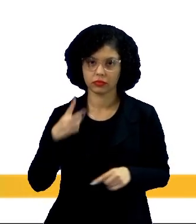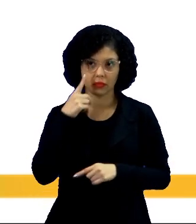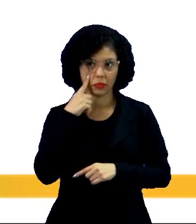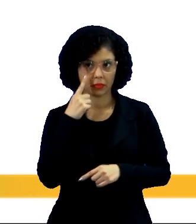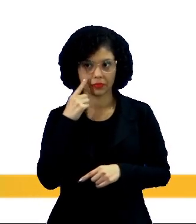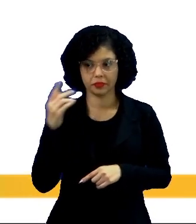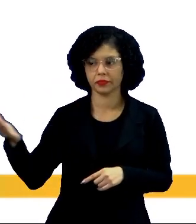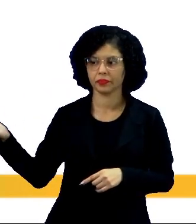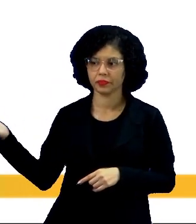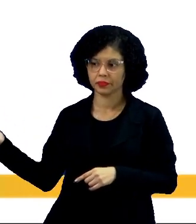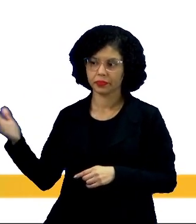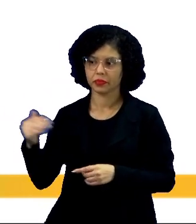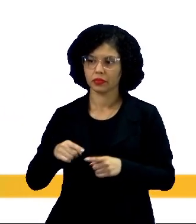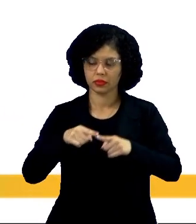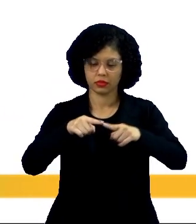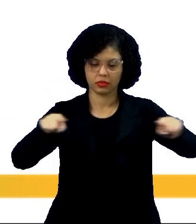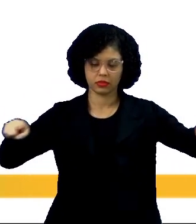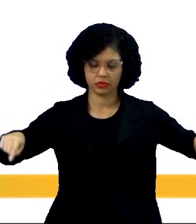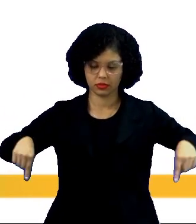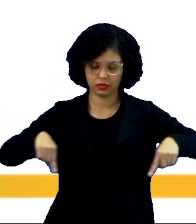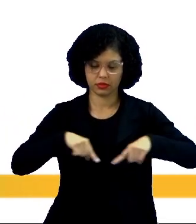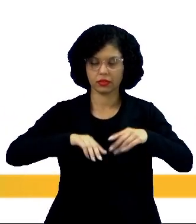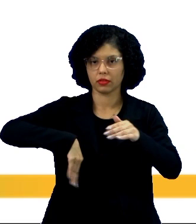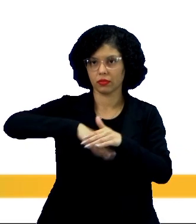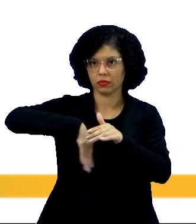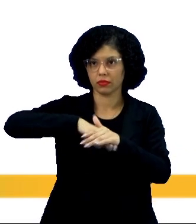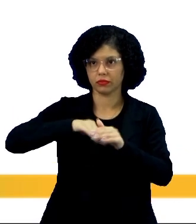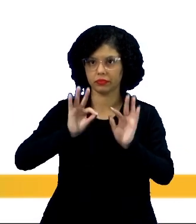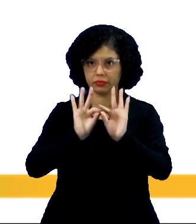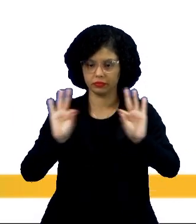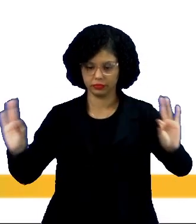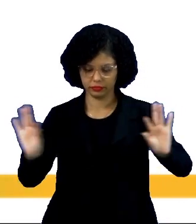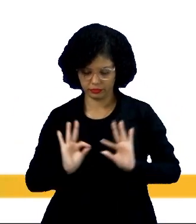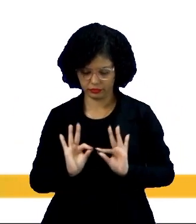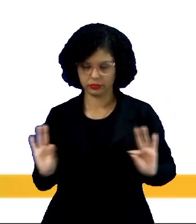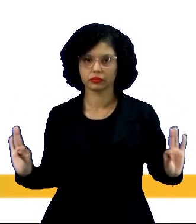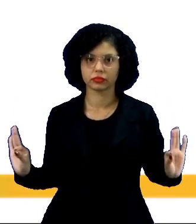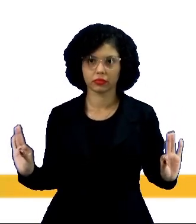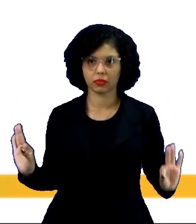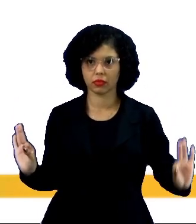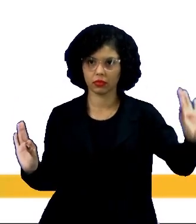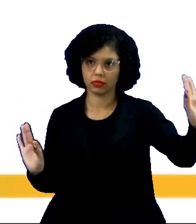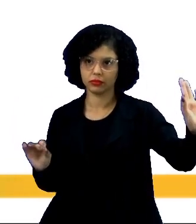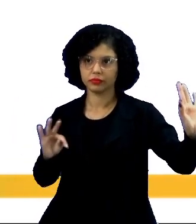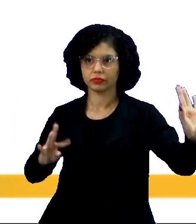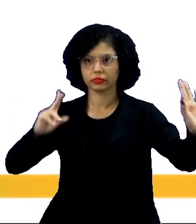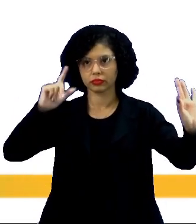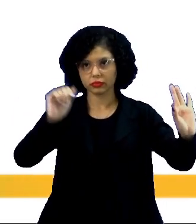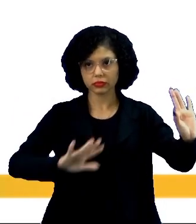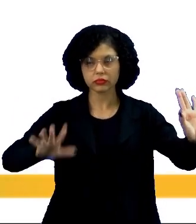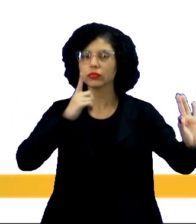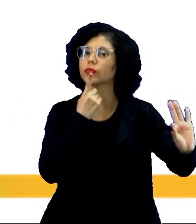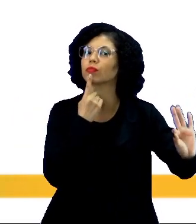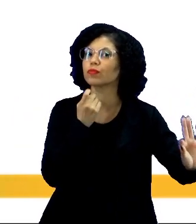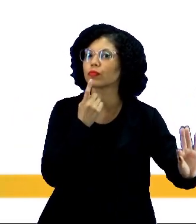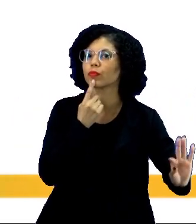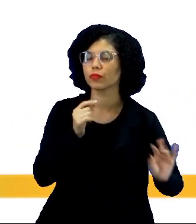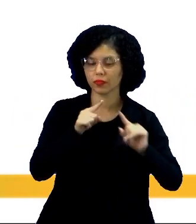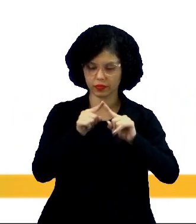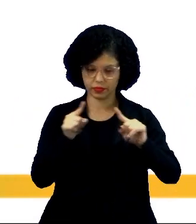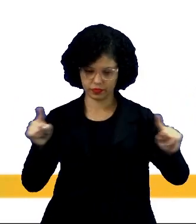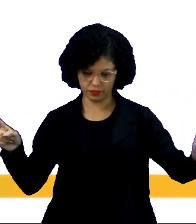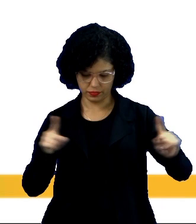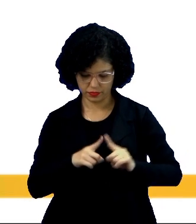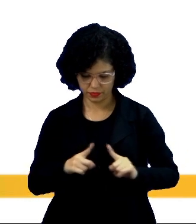Agora, observe aí esse perímetro, essa área todinha aí de um campo de futebol. Toda essa parte vermelhinha que está